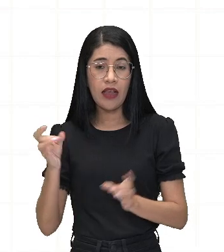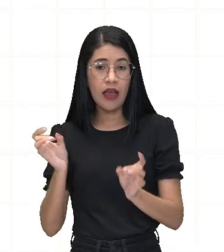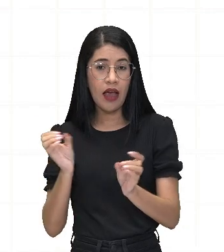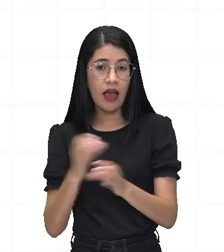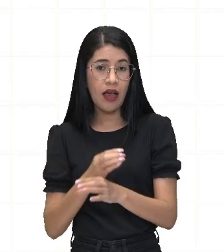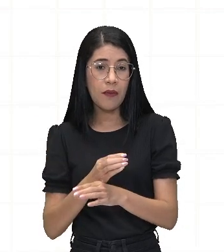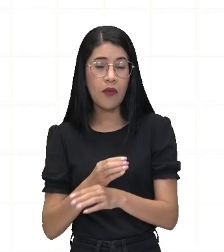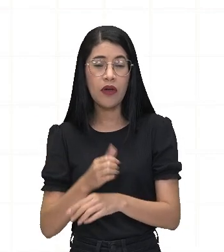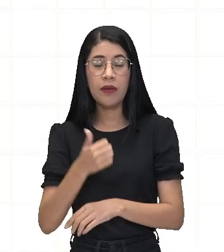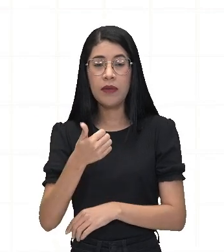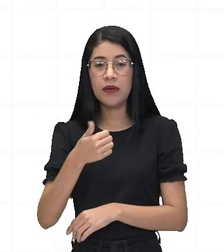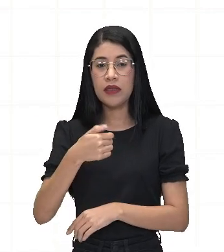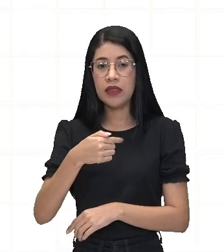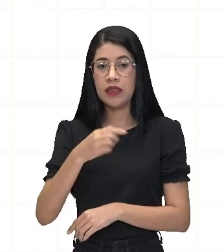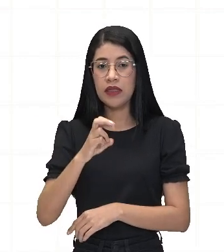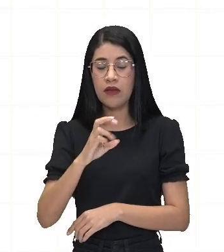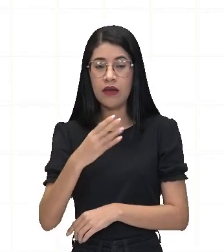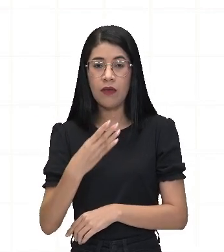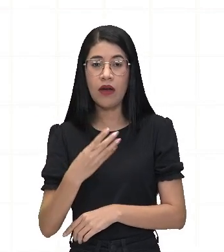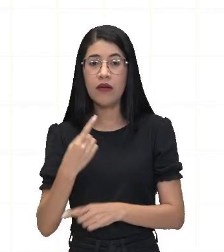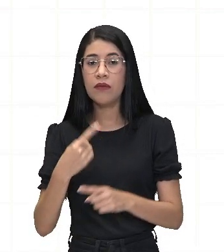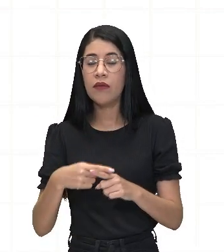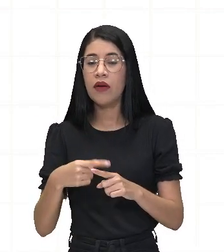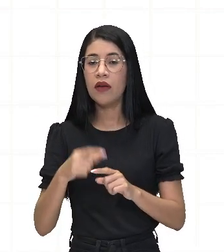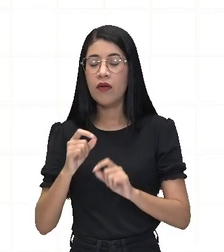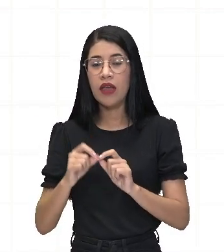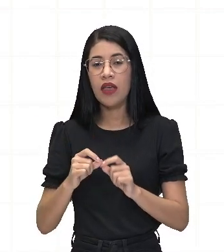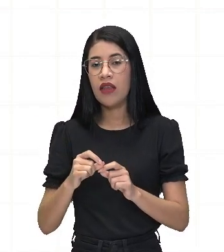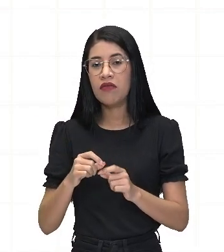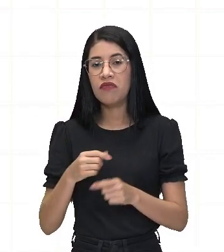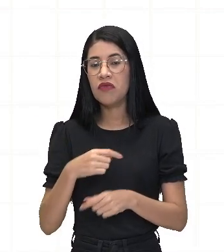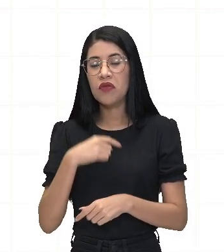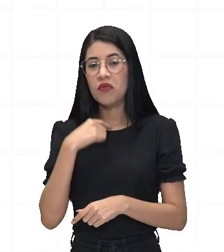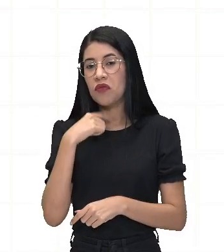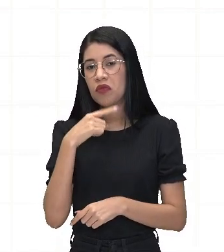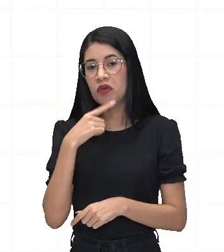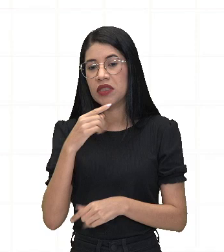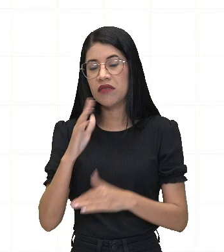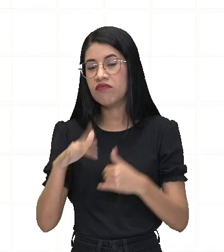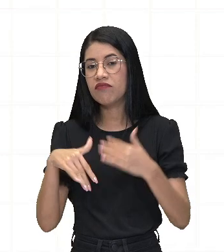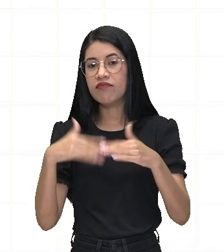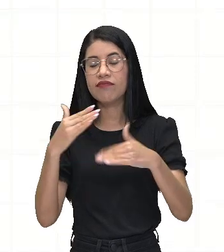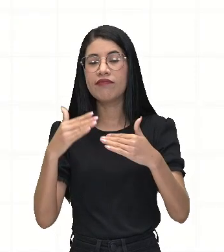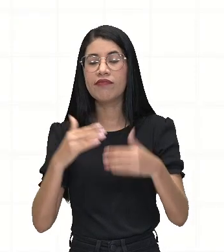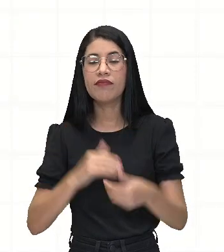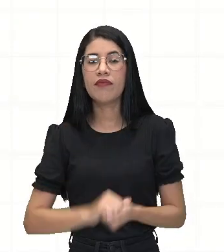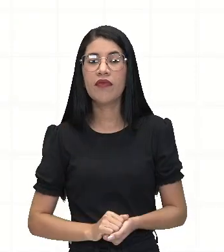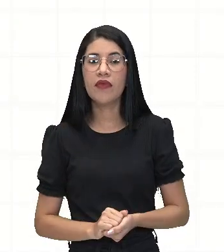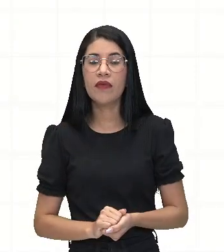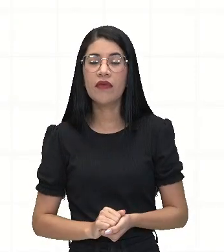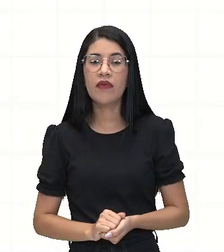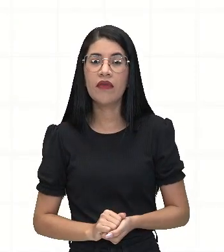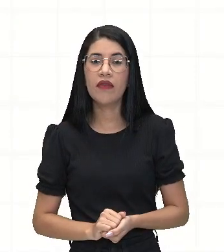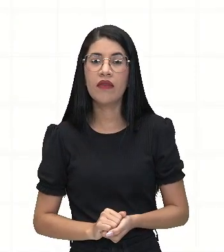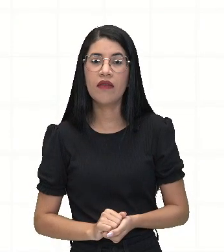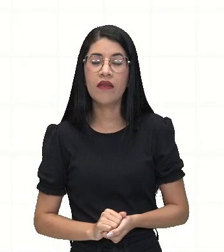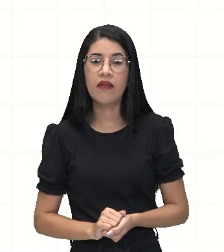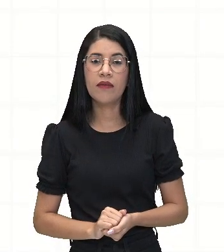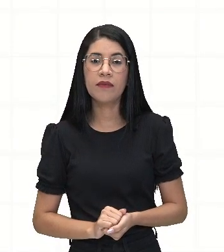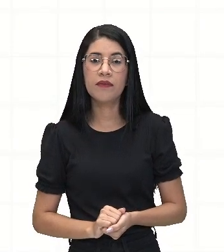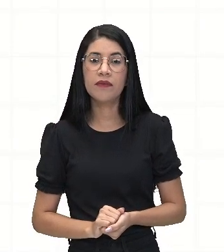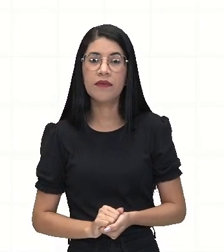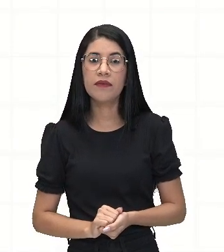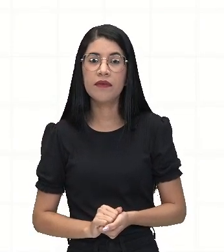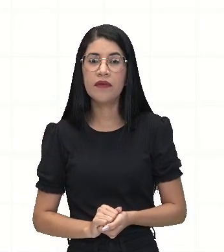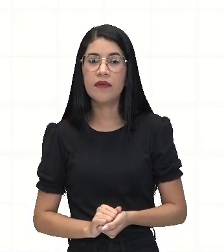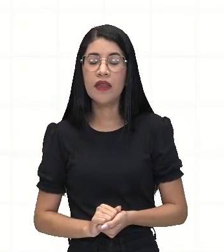1754, devido aí à sua ineficiência, tá bom? Então, no ano de 1764, a gente vai